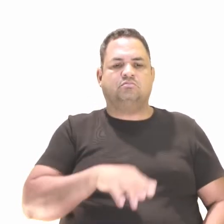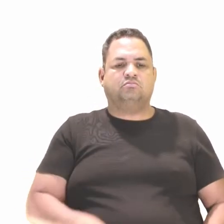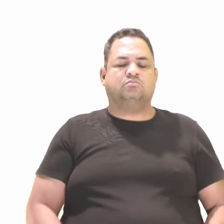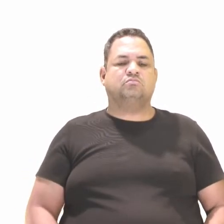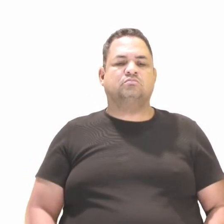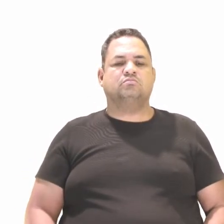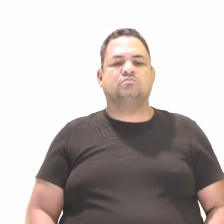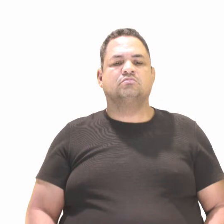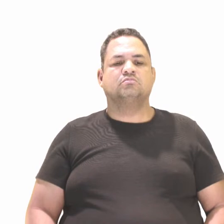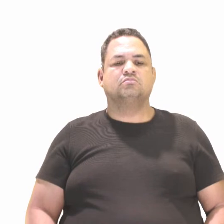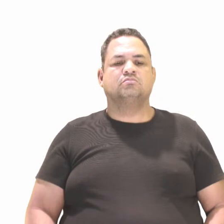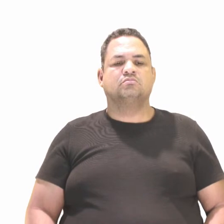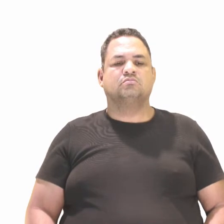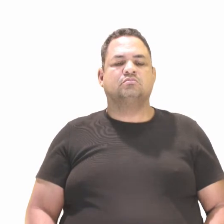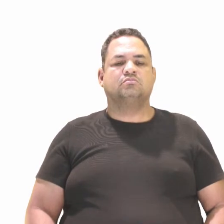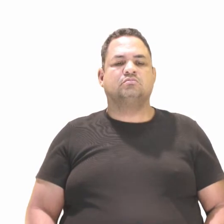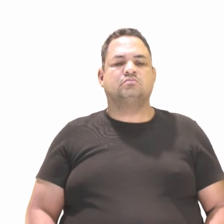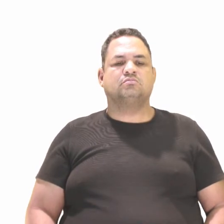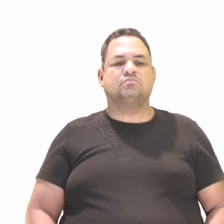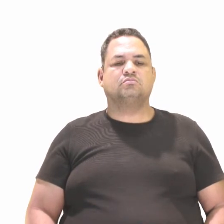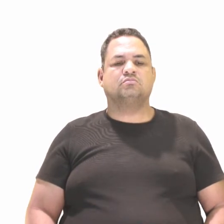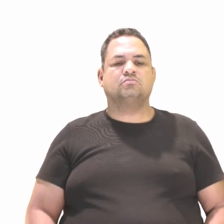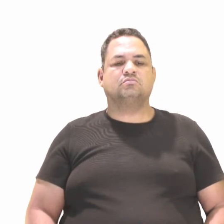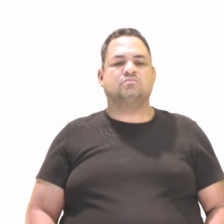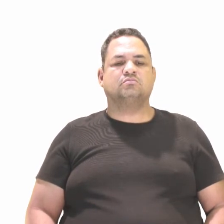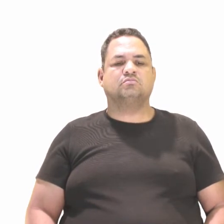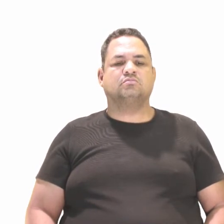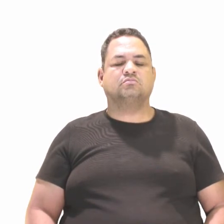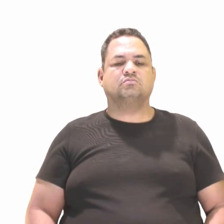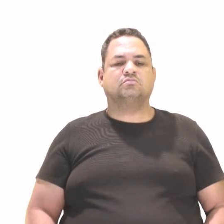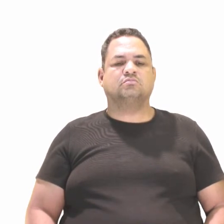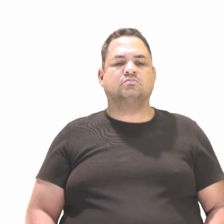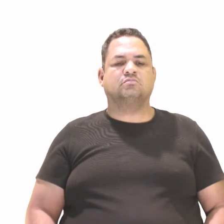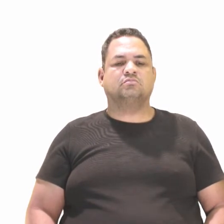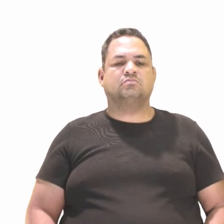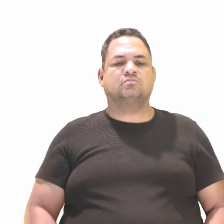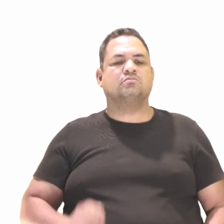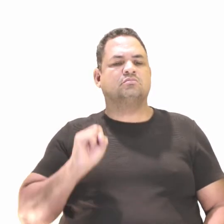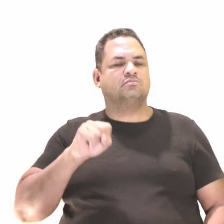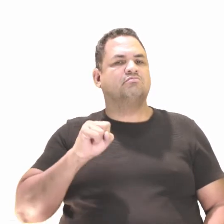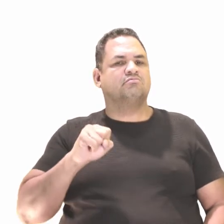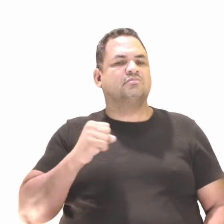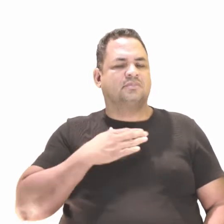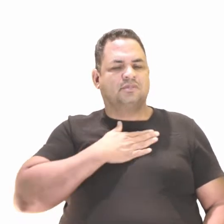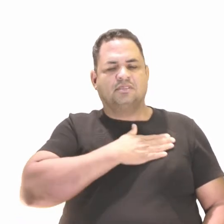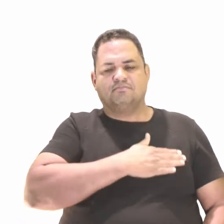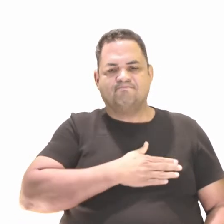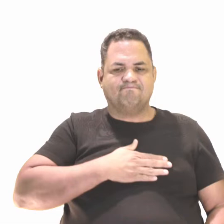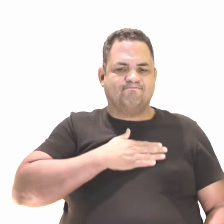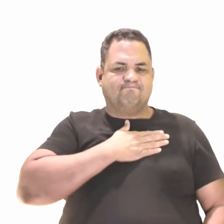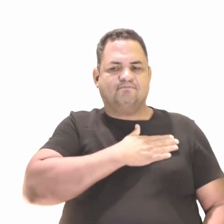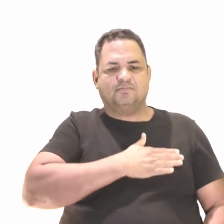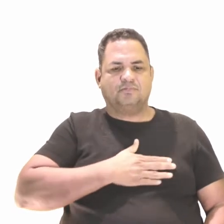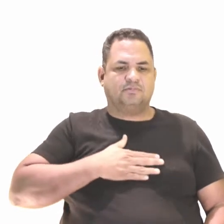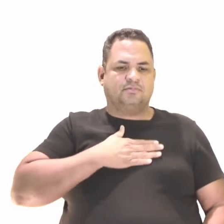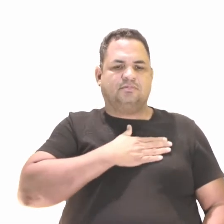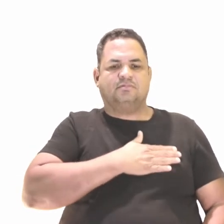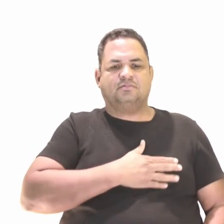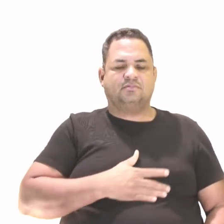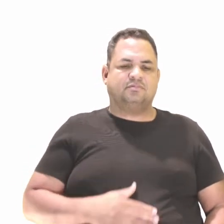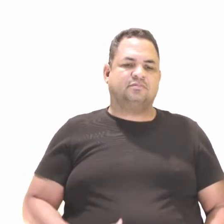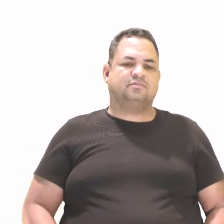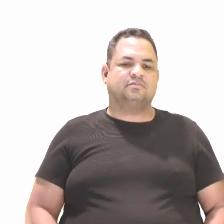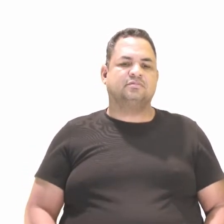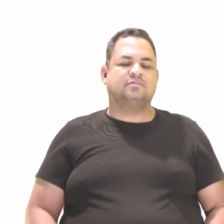uma delas, muito bem? Yes, I'd love to. Sim, eu adoraria. Yes, I'd love